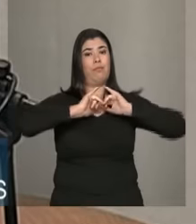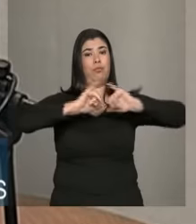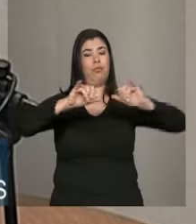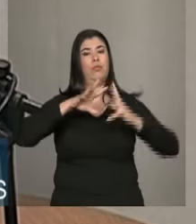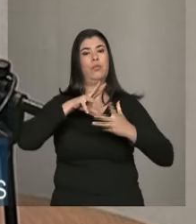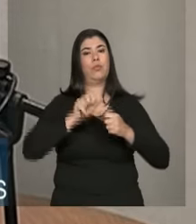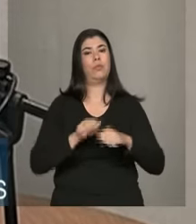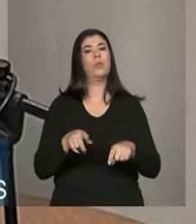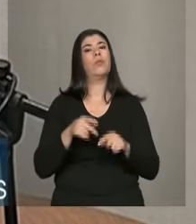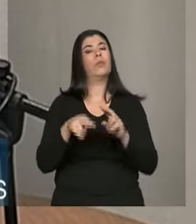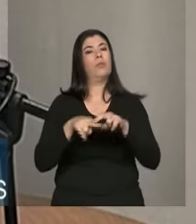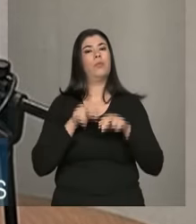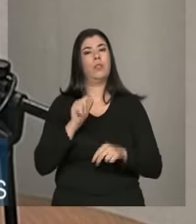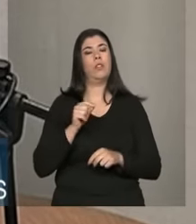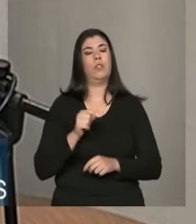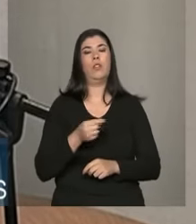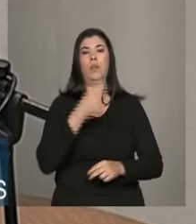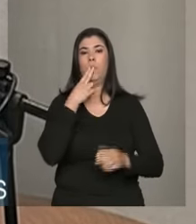suas